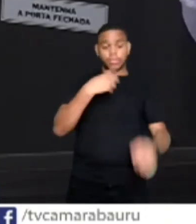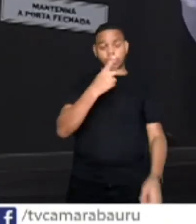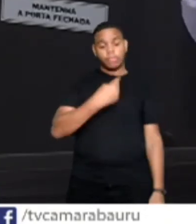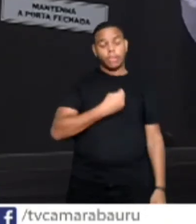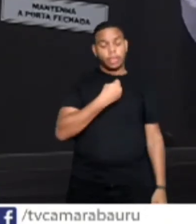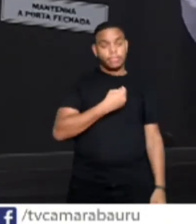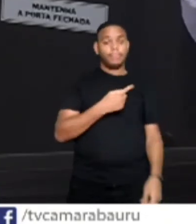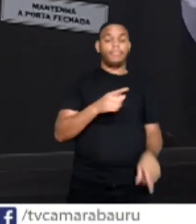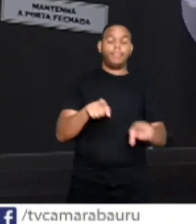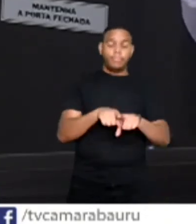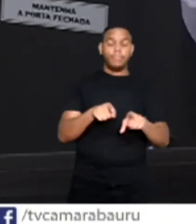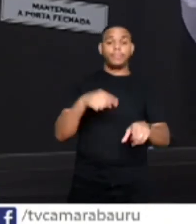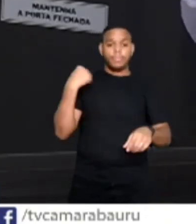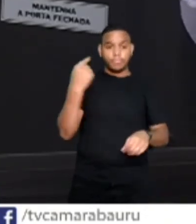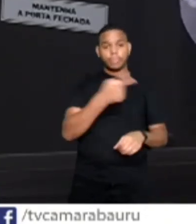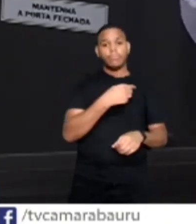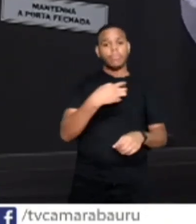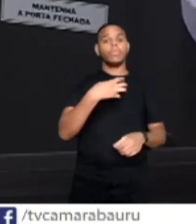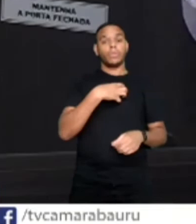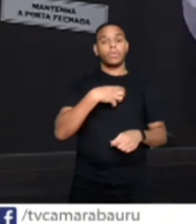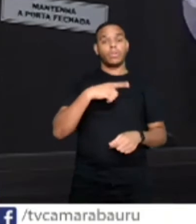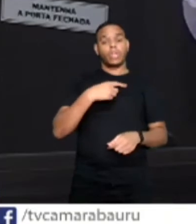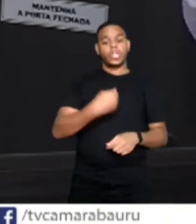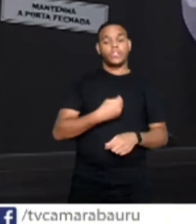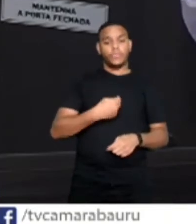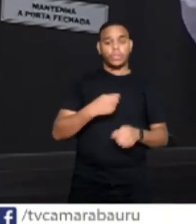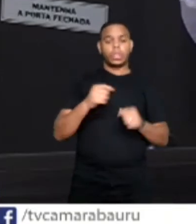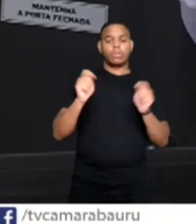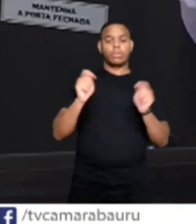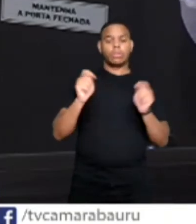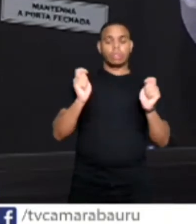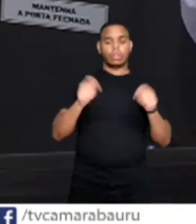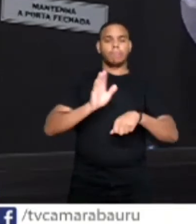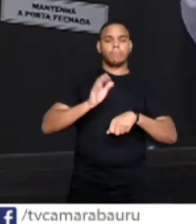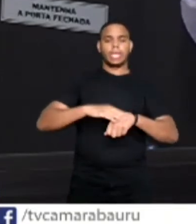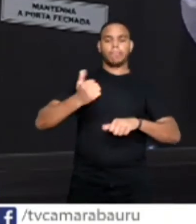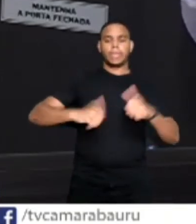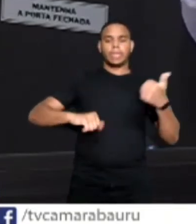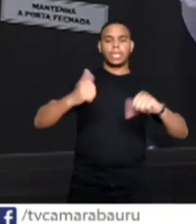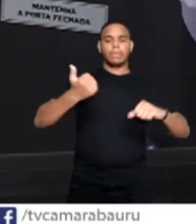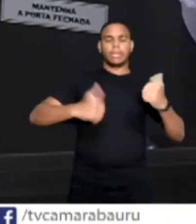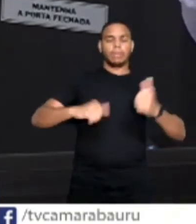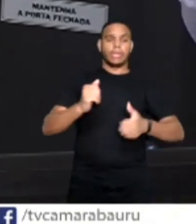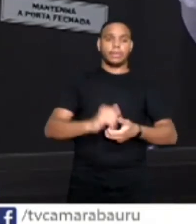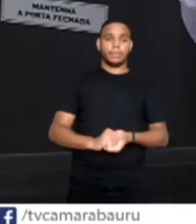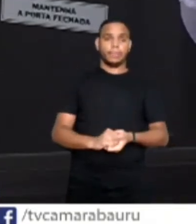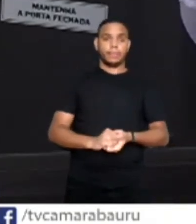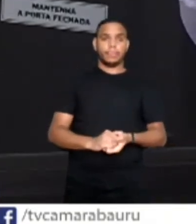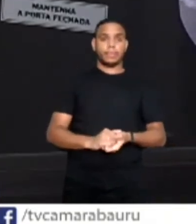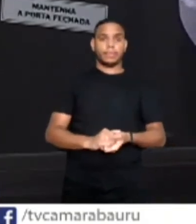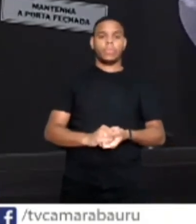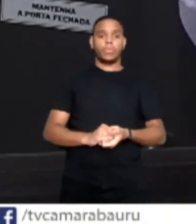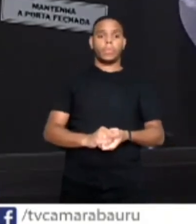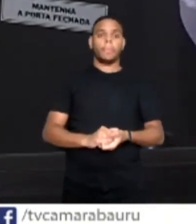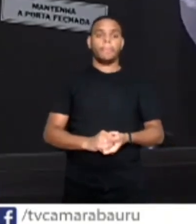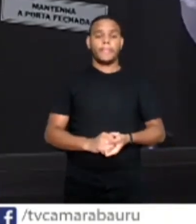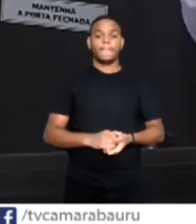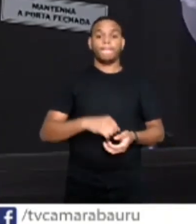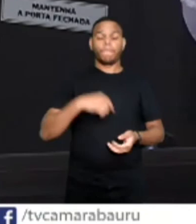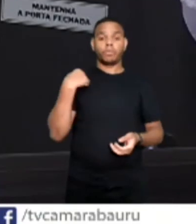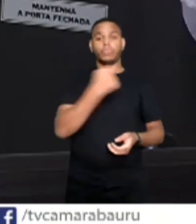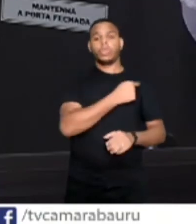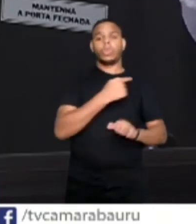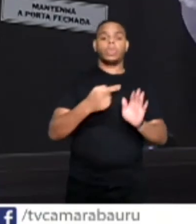nós do jeito de ser, avaliar a realidade, e que nos leva a apresentar